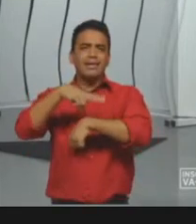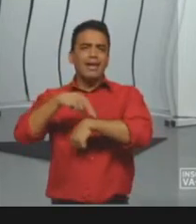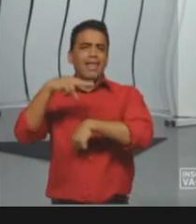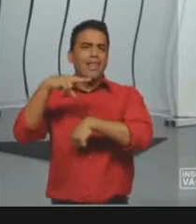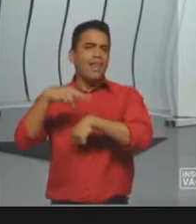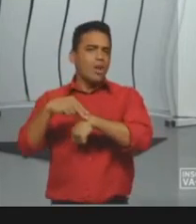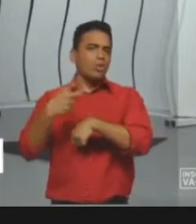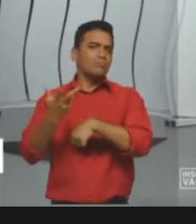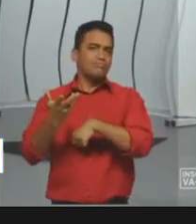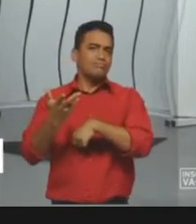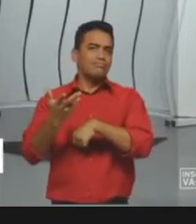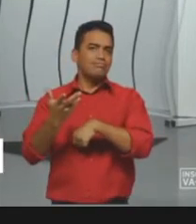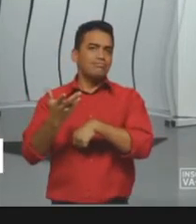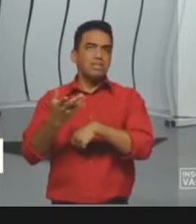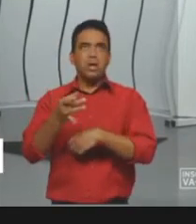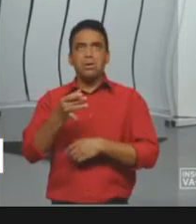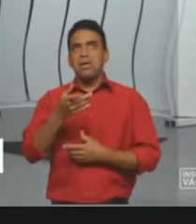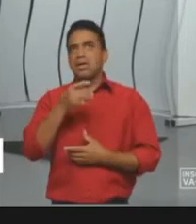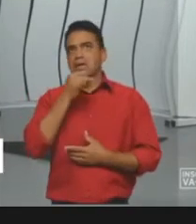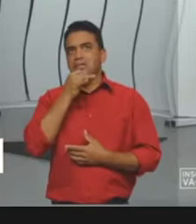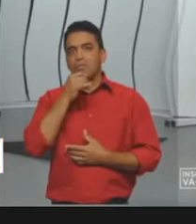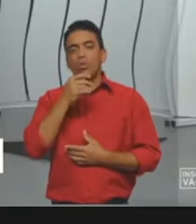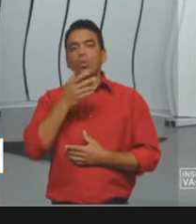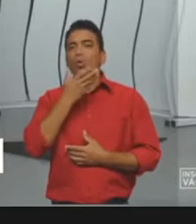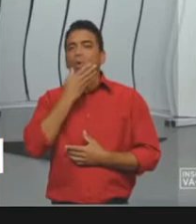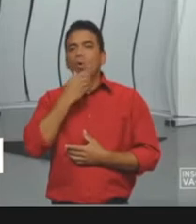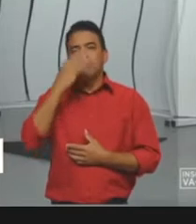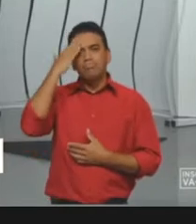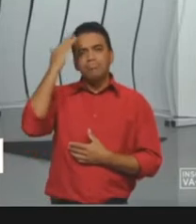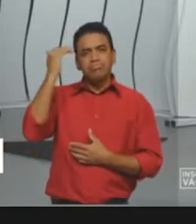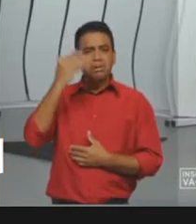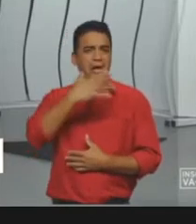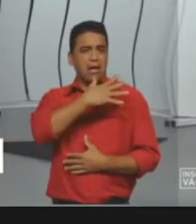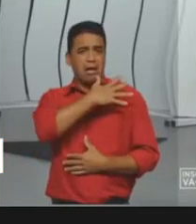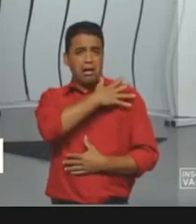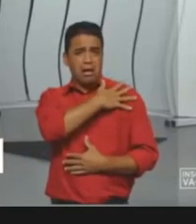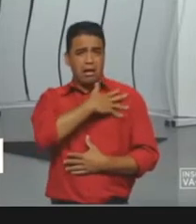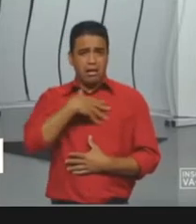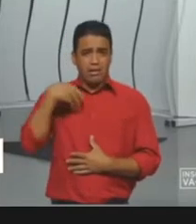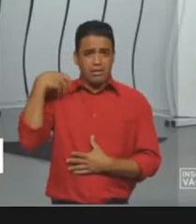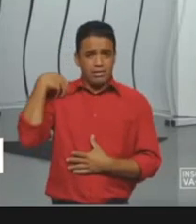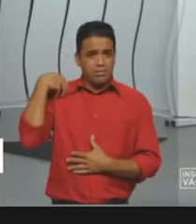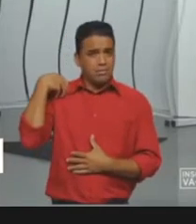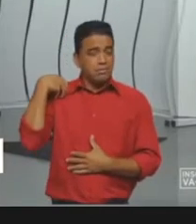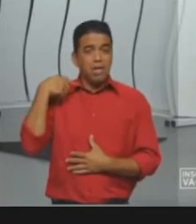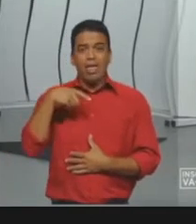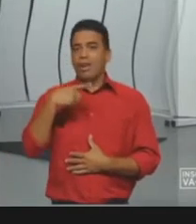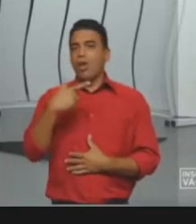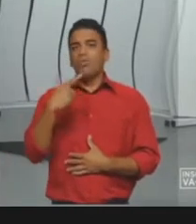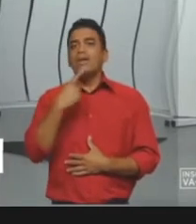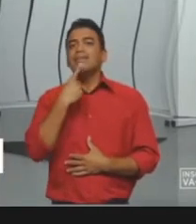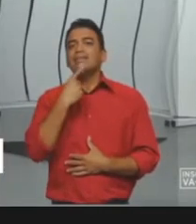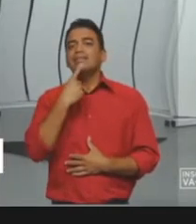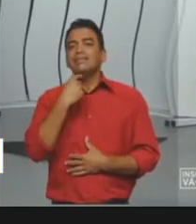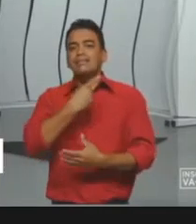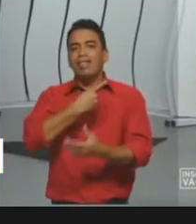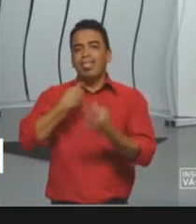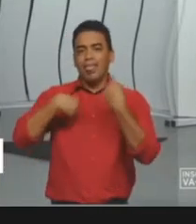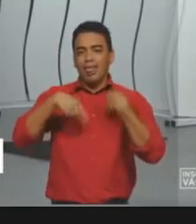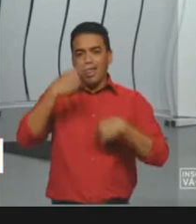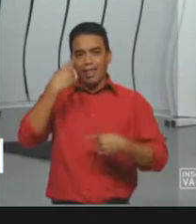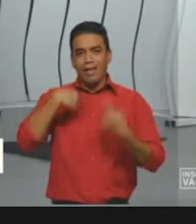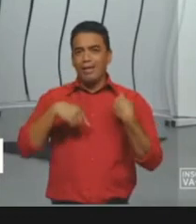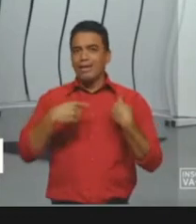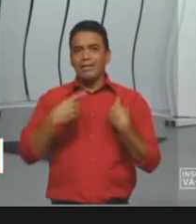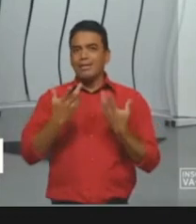aí, o Aristóteles não considerava esses pequenos animais como tendo sangue, né? Então, animais com sangue